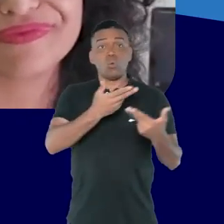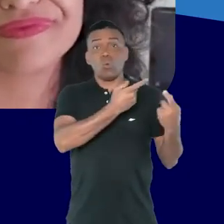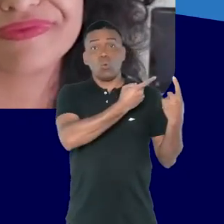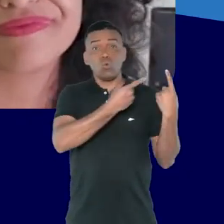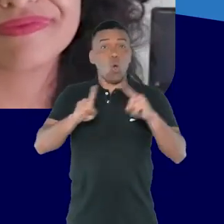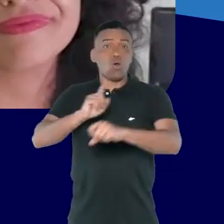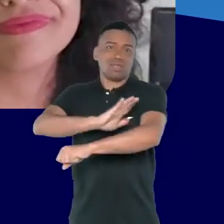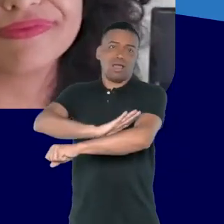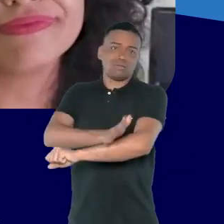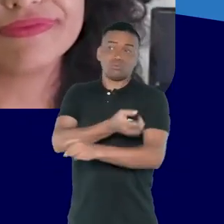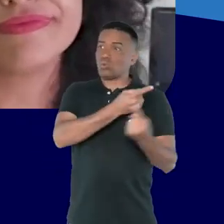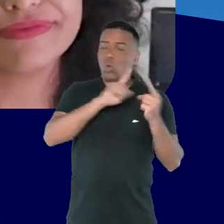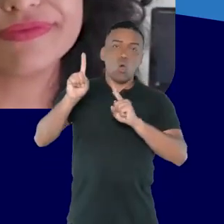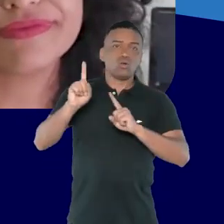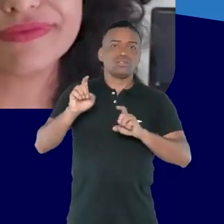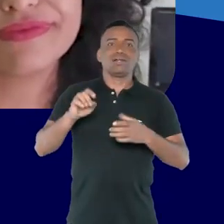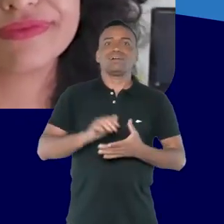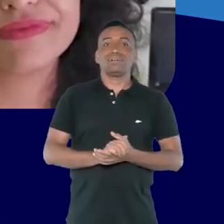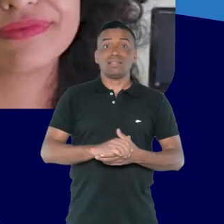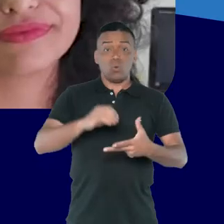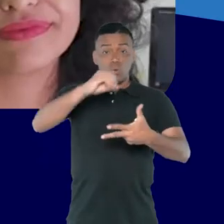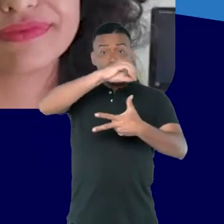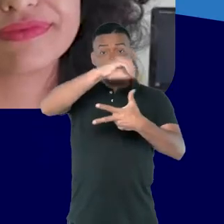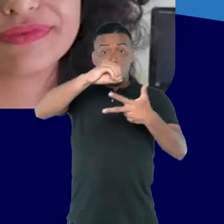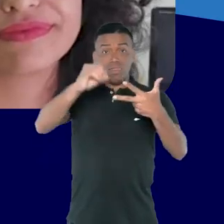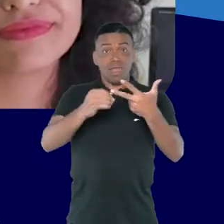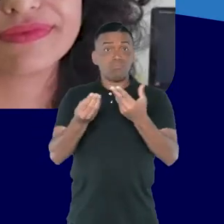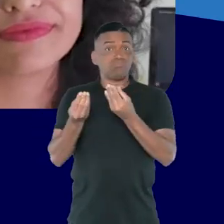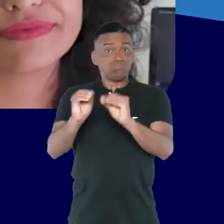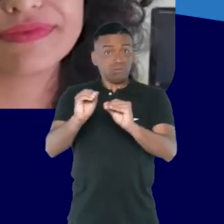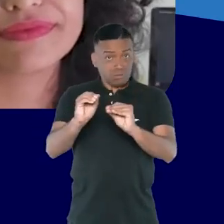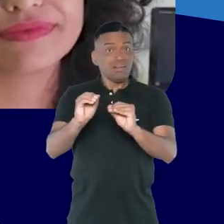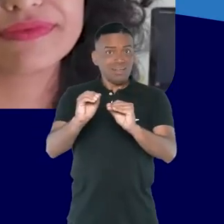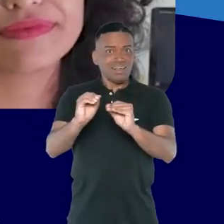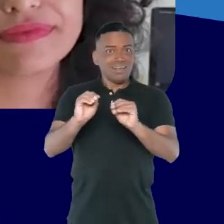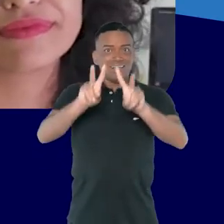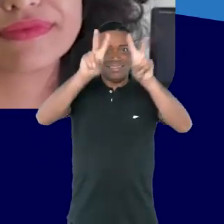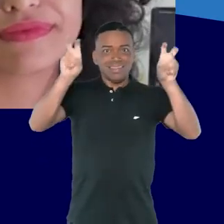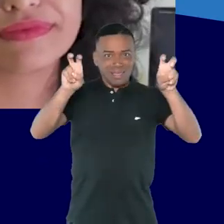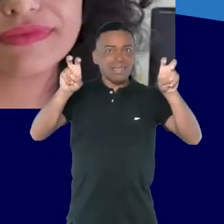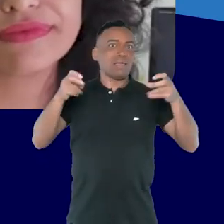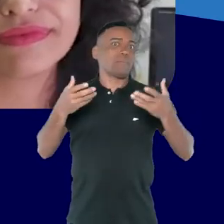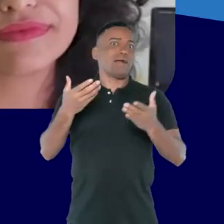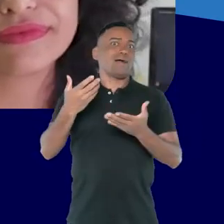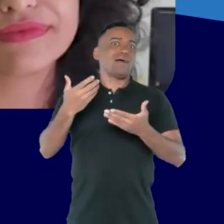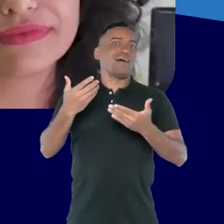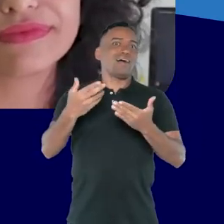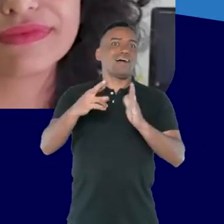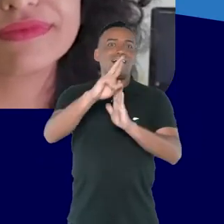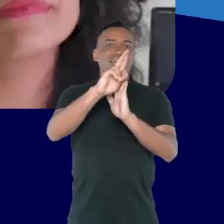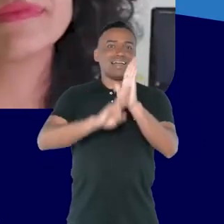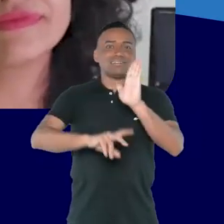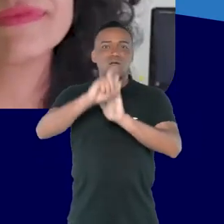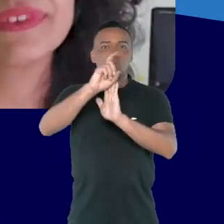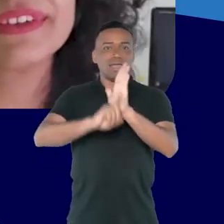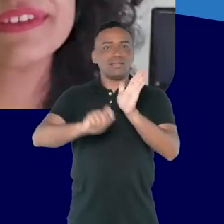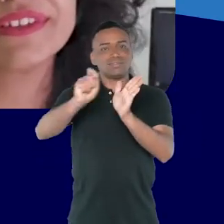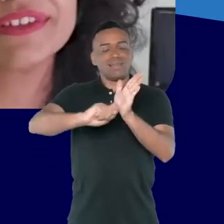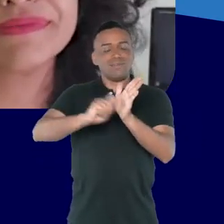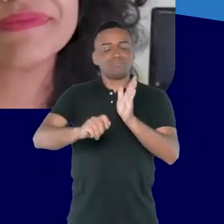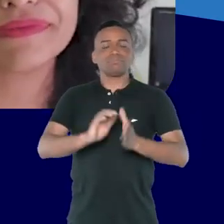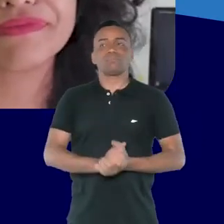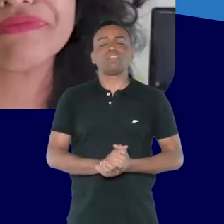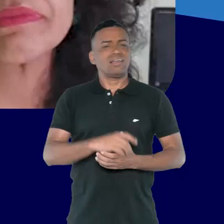disso, a importância, né, para essa educação antirracista, de trazer, do Enem ter trazido esse tema, né, nessa